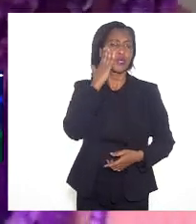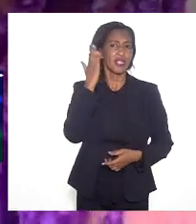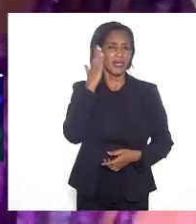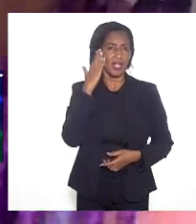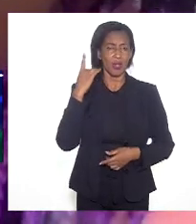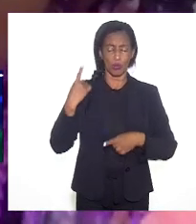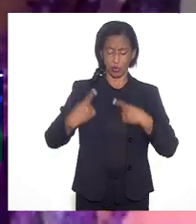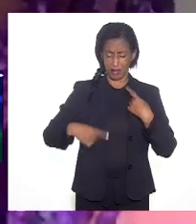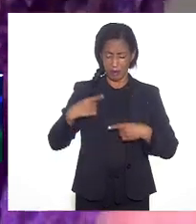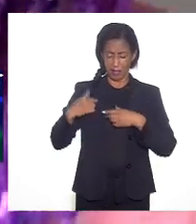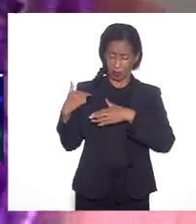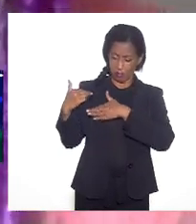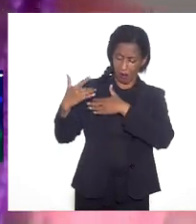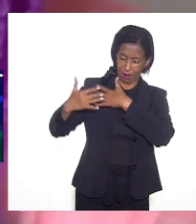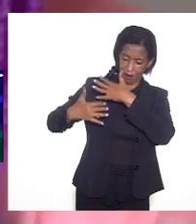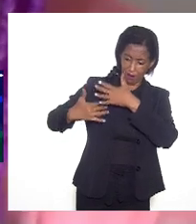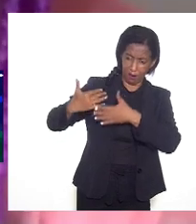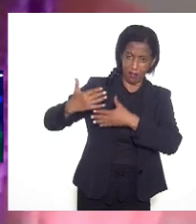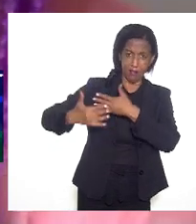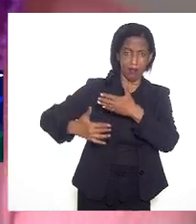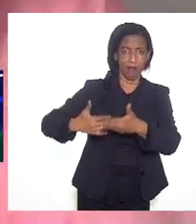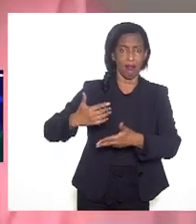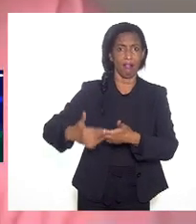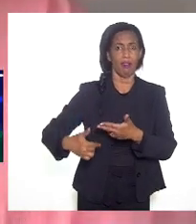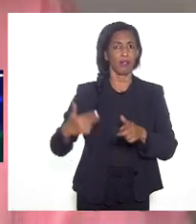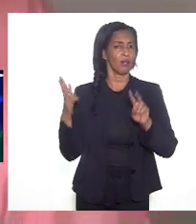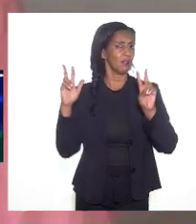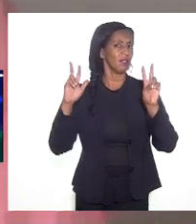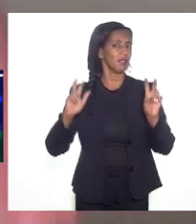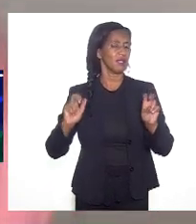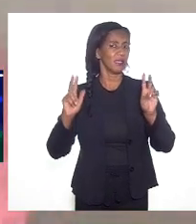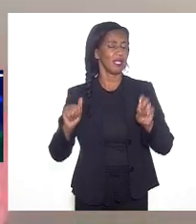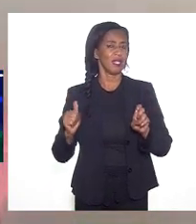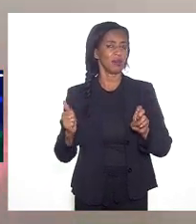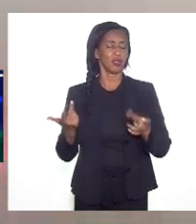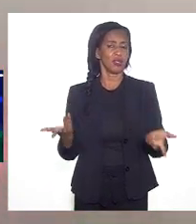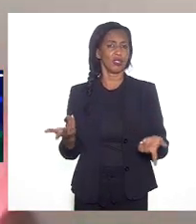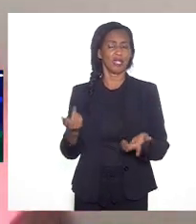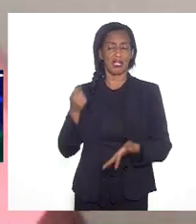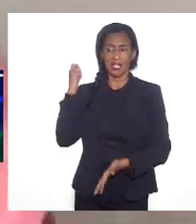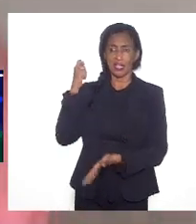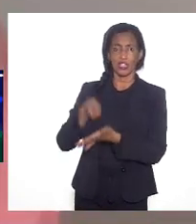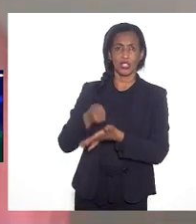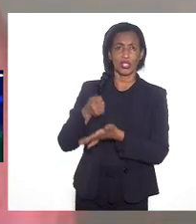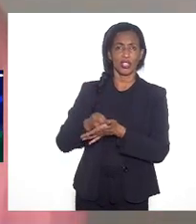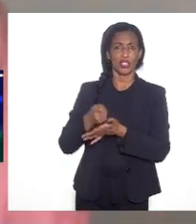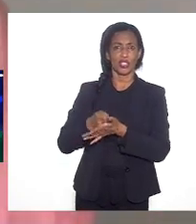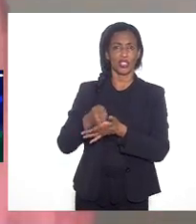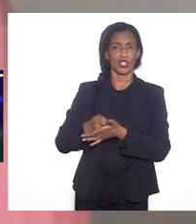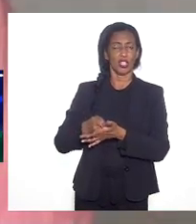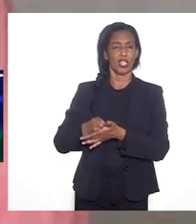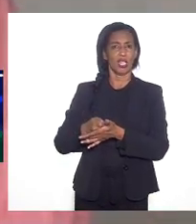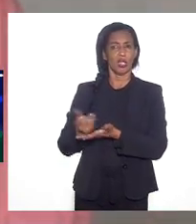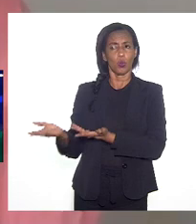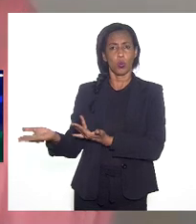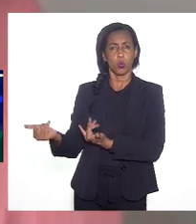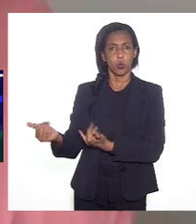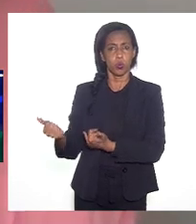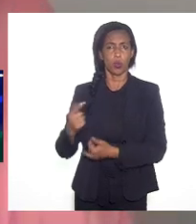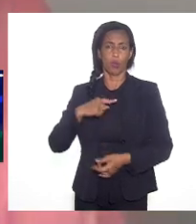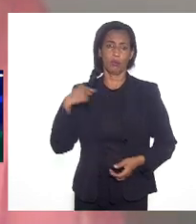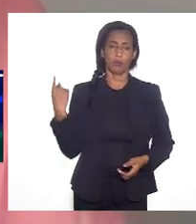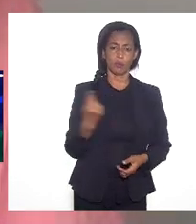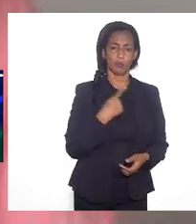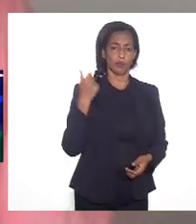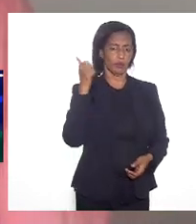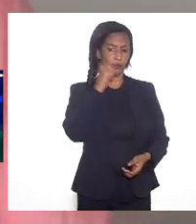debatemos de lá para cá sobre proposições que atendam garantias de direitos para a nossa juventude, para as nossas